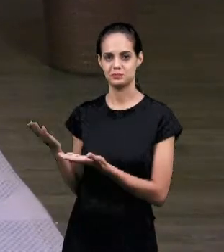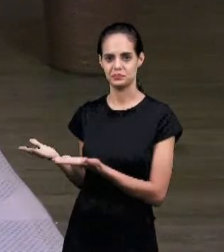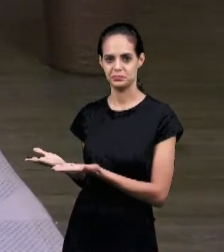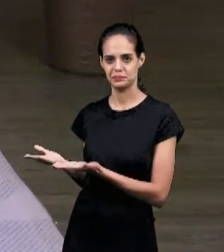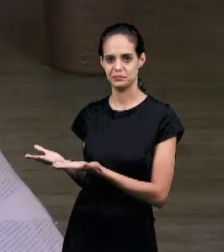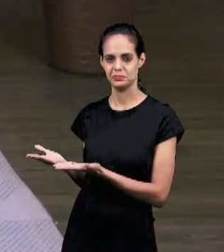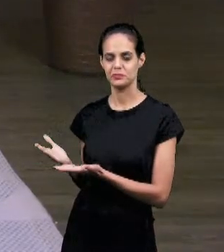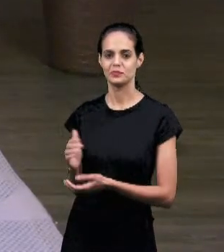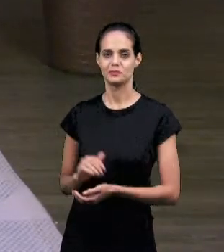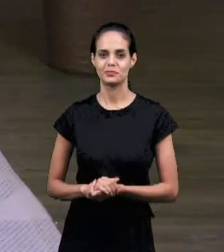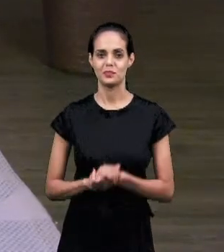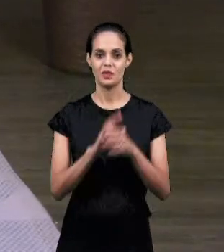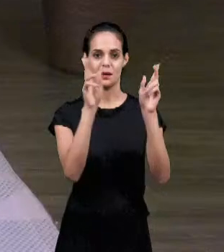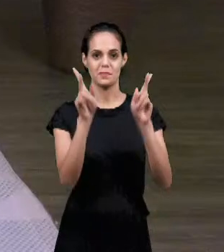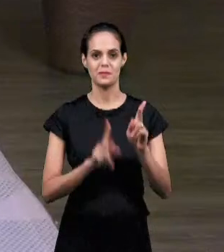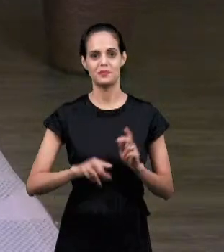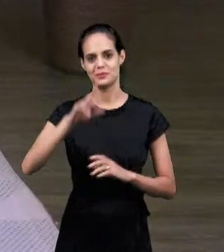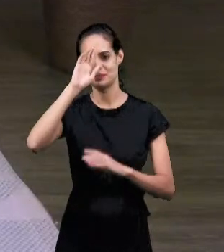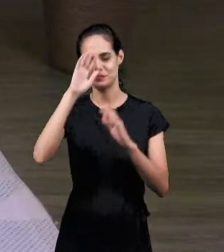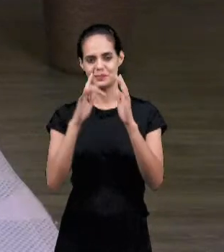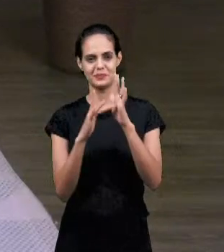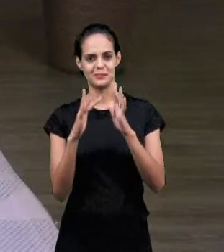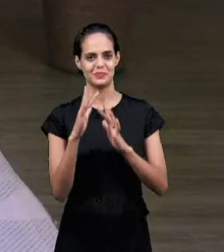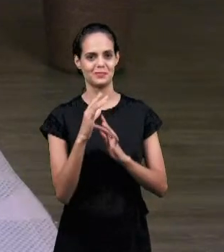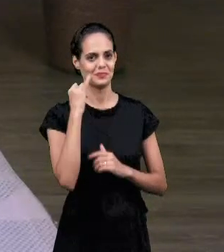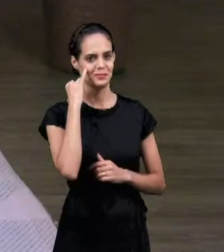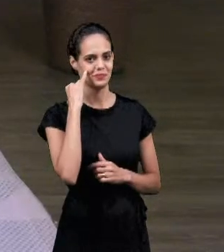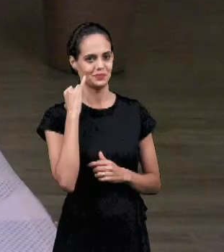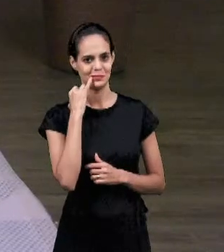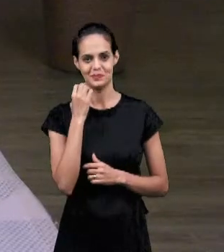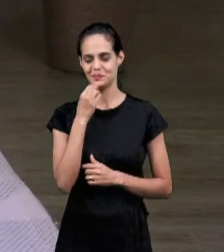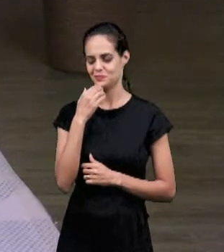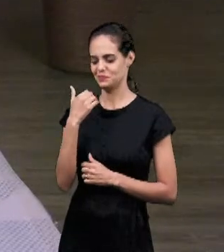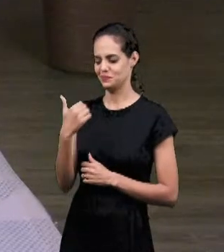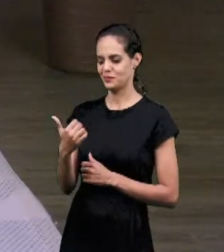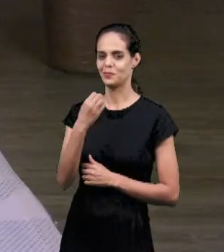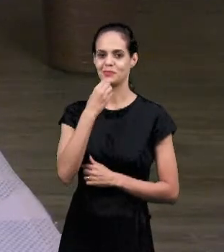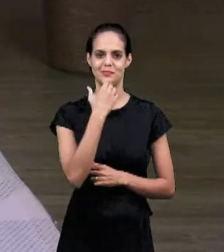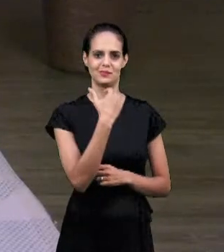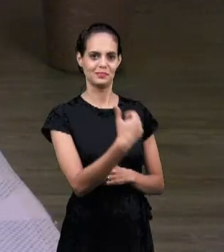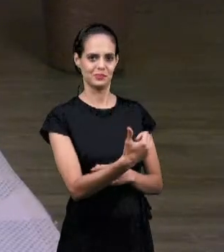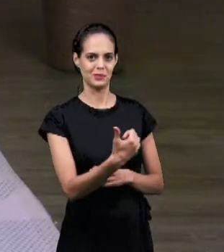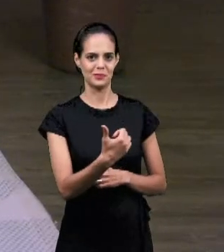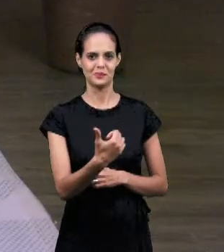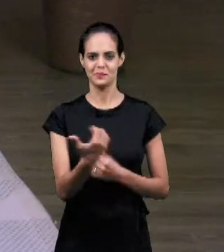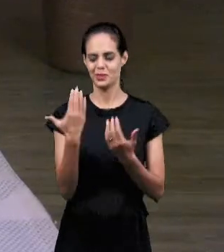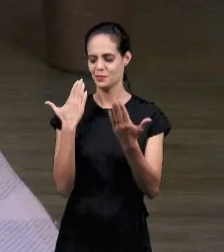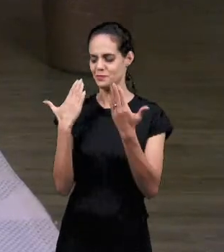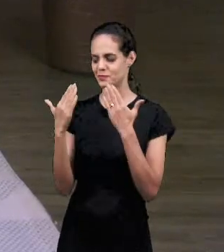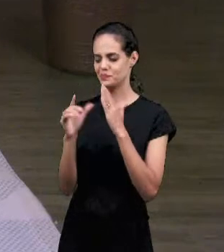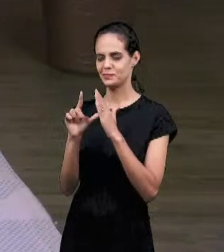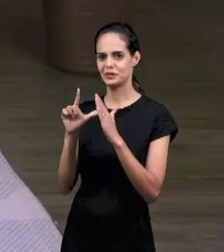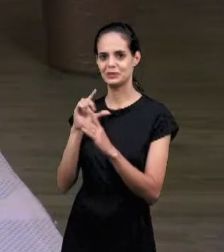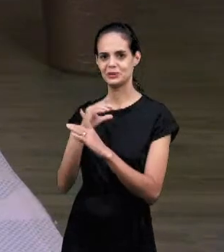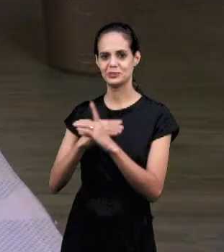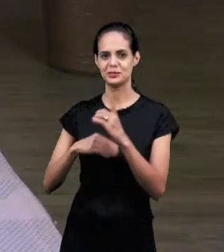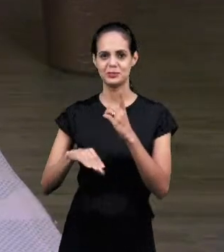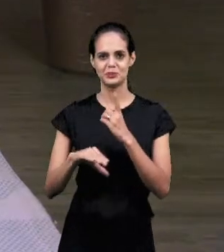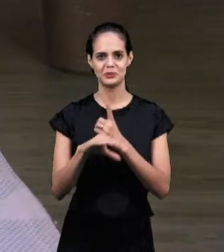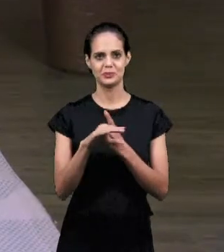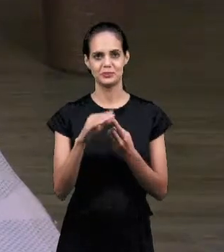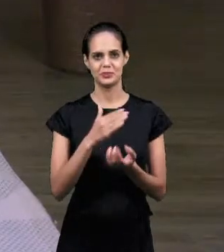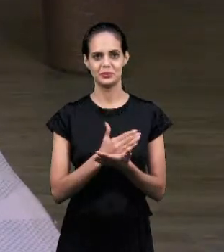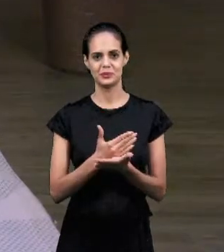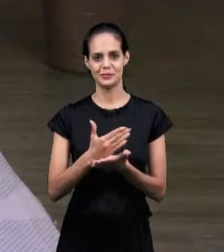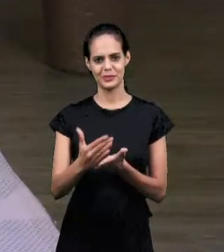Alexandre, paz do Senhor. Paz do Senhor Josias, tudo bom? Tudo bem, estamos aqui nesse bate-papo antes do culto, né? Antes Isso. do culto começar. Aliás,